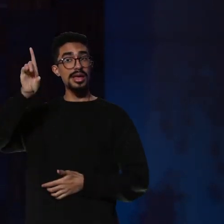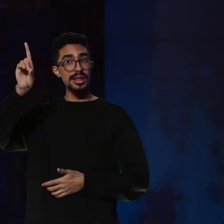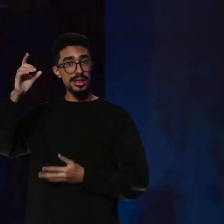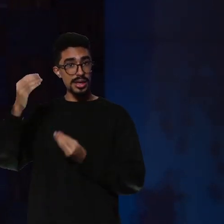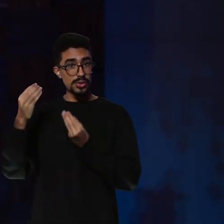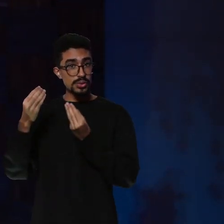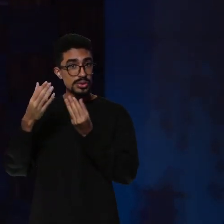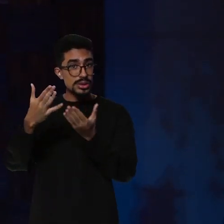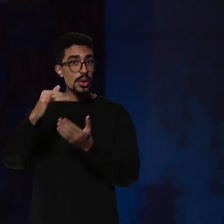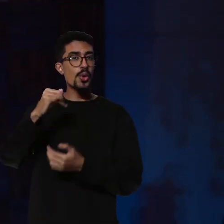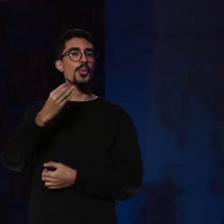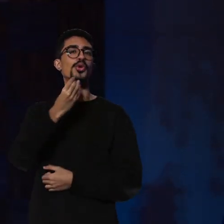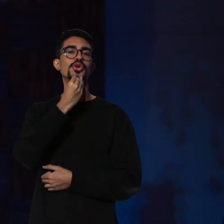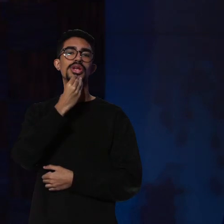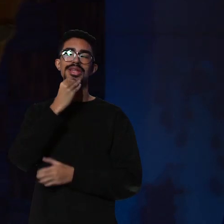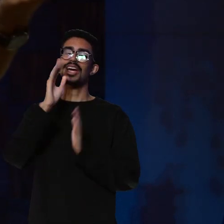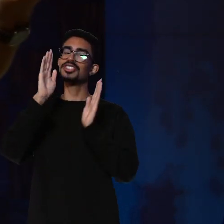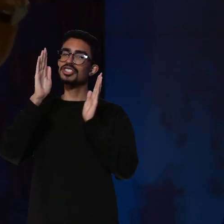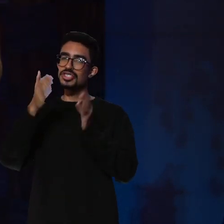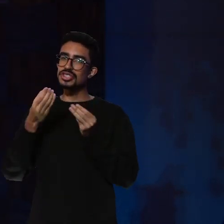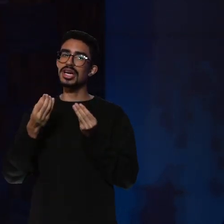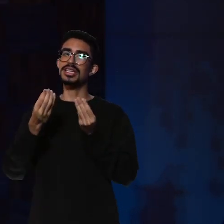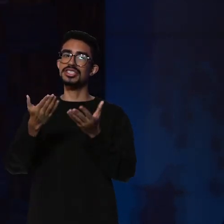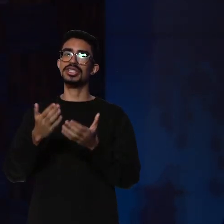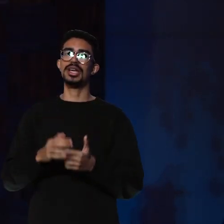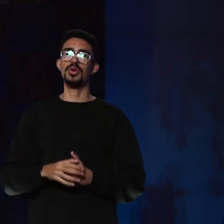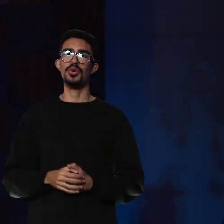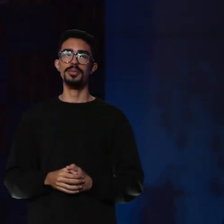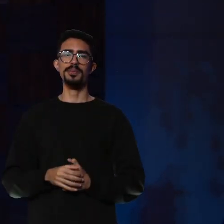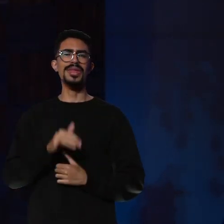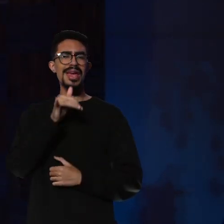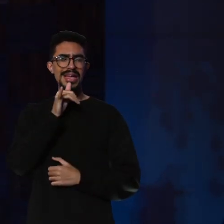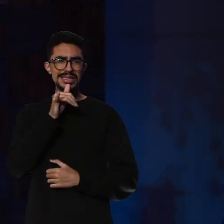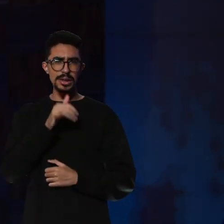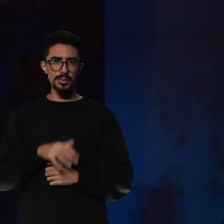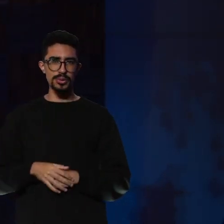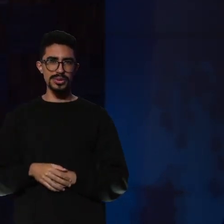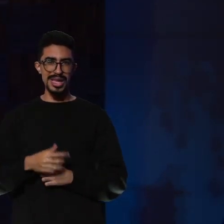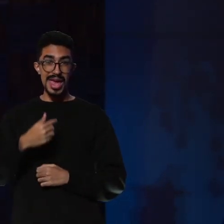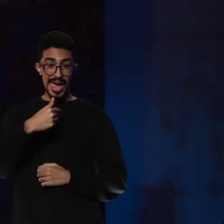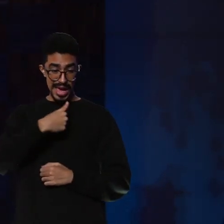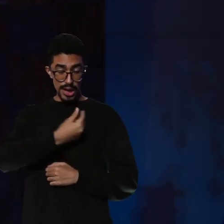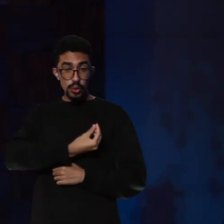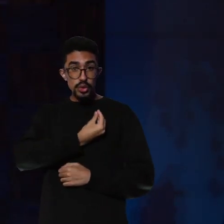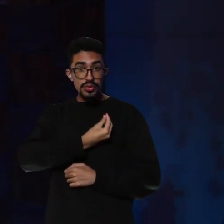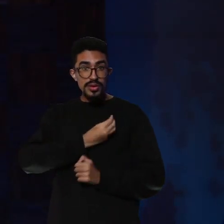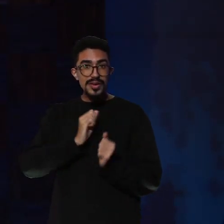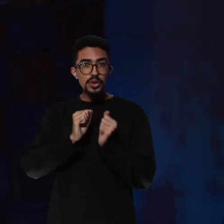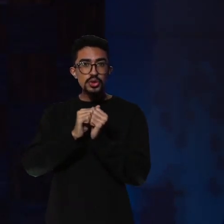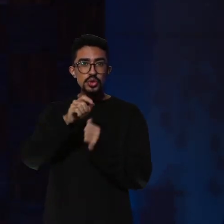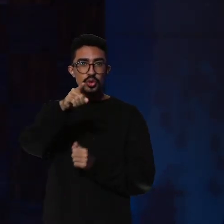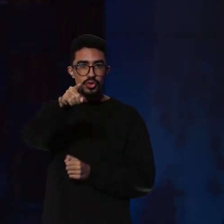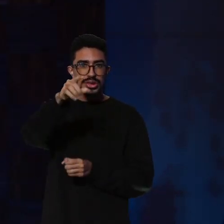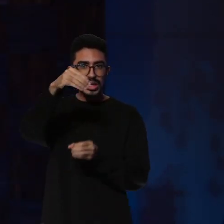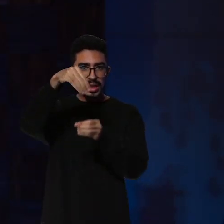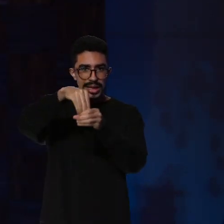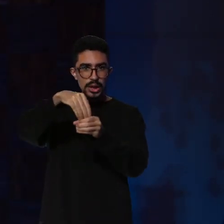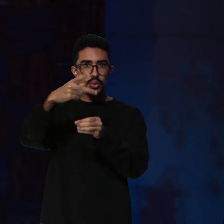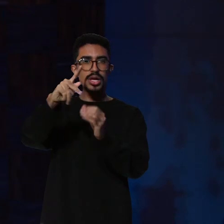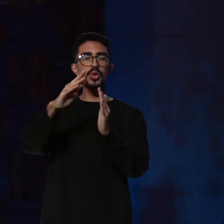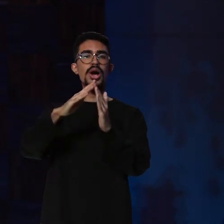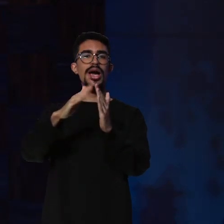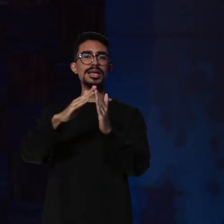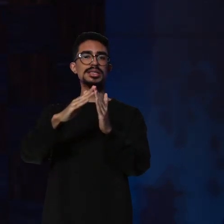lá. Deus não me colocou no teu trabalho, Deus colocou você no teu trabalho. Deus não me colocou na tua faculdade, Deus colocou você na tua faculdade, não